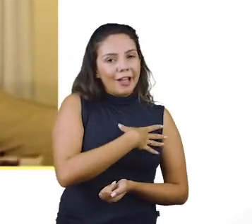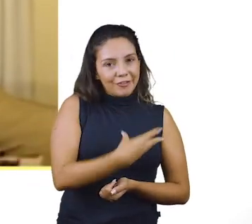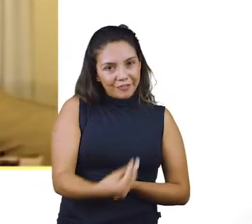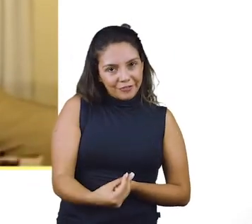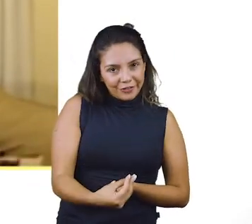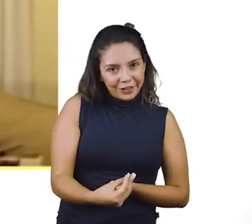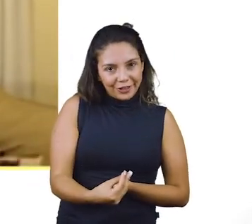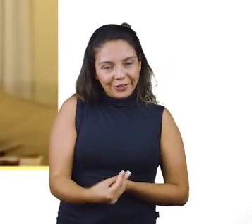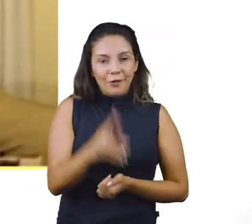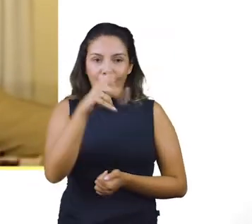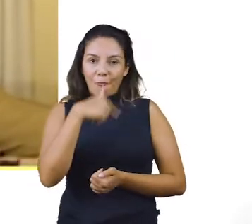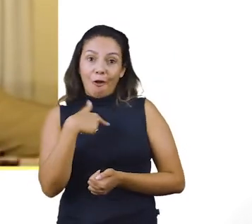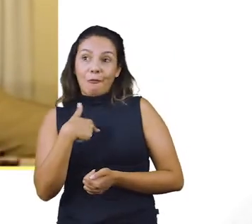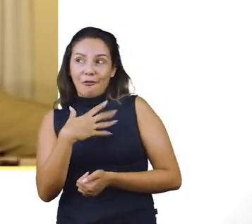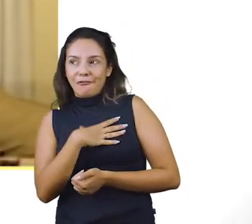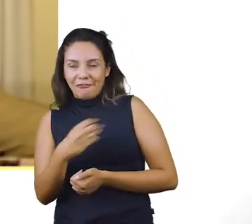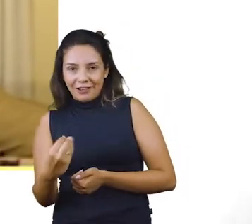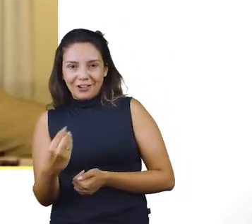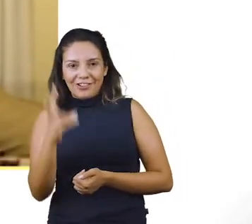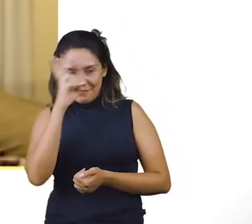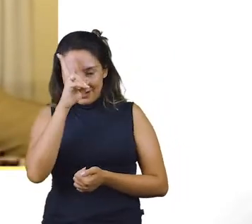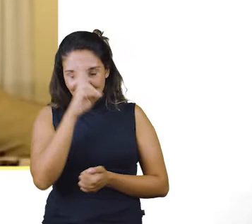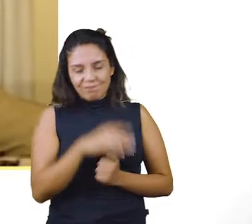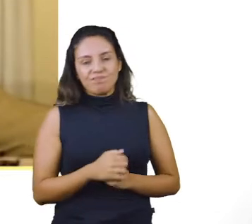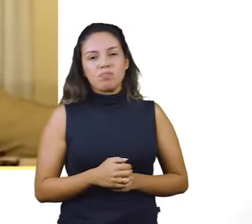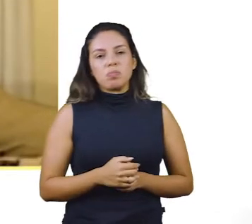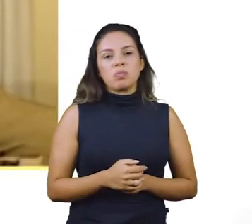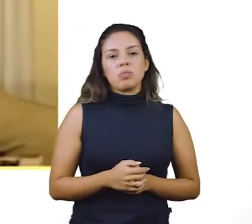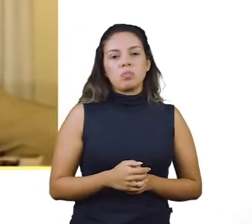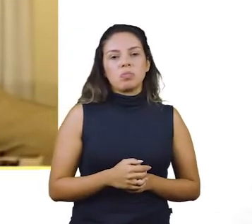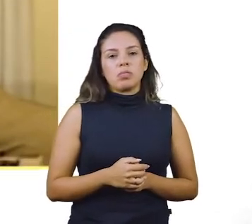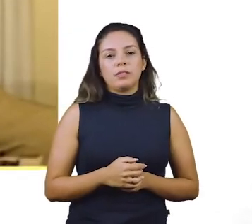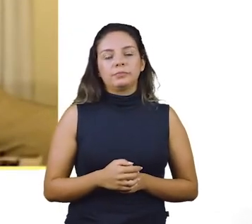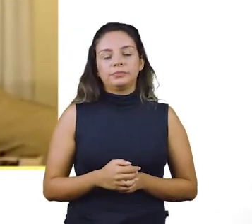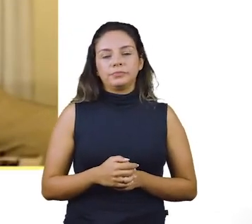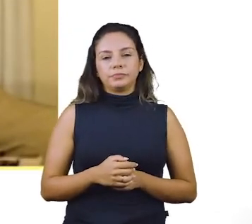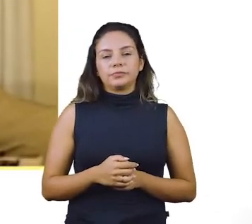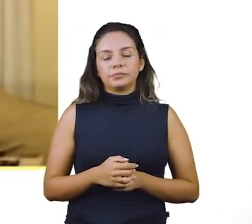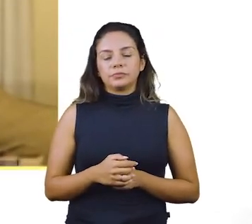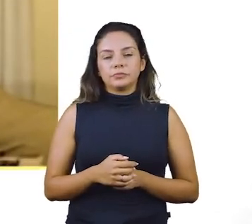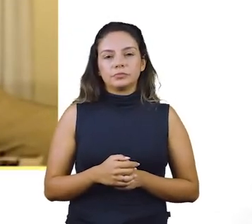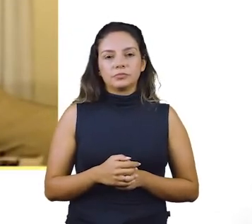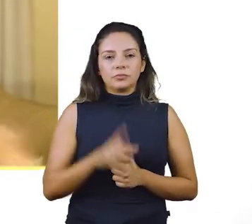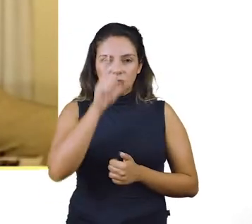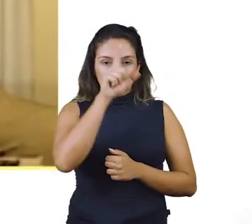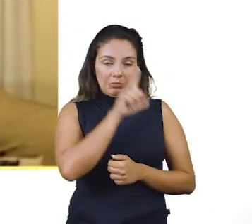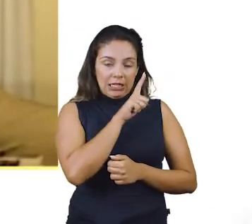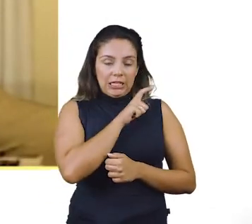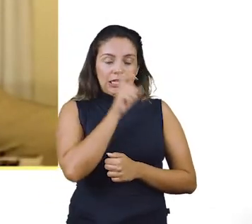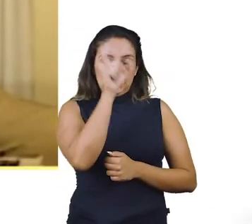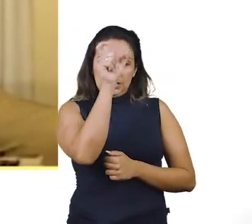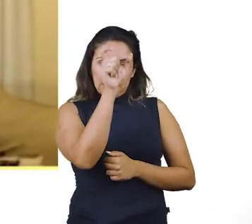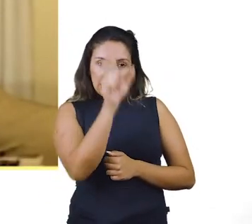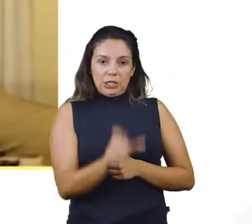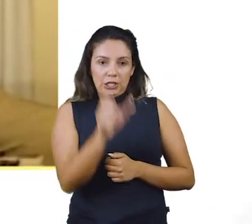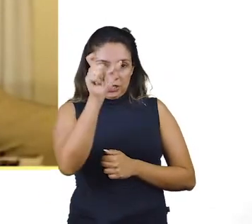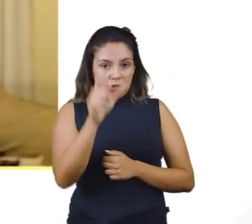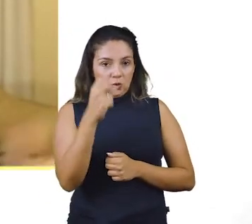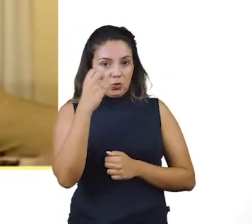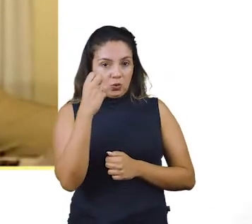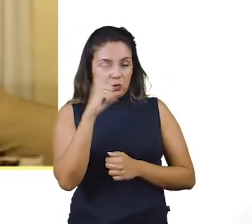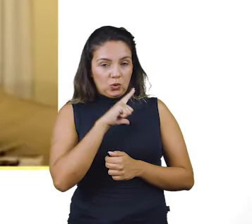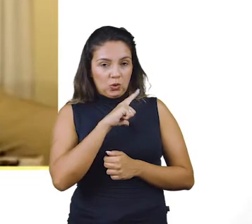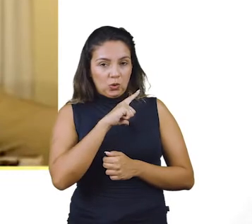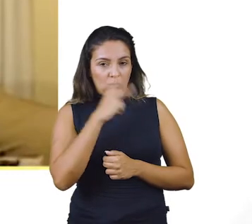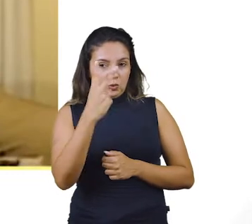línguas, mas pai e filho são personagens centrais, só que eles eles interagem sempre com um personagem dentro do